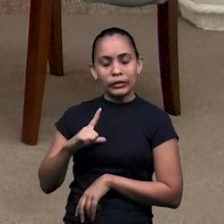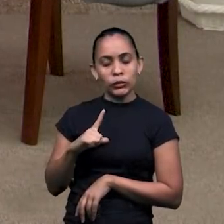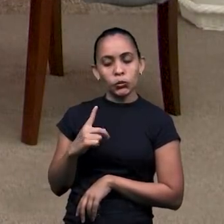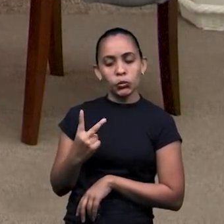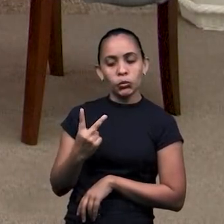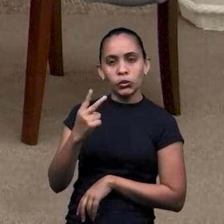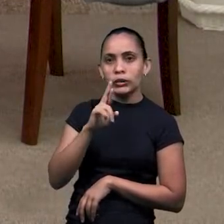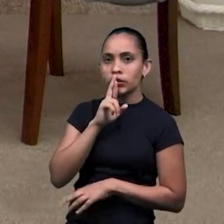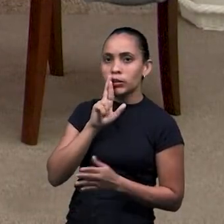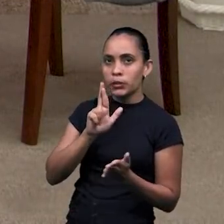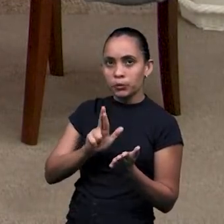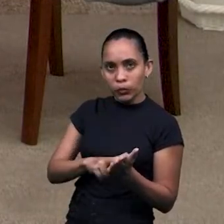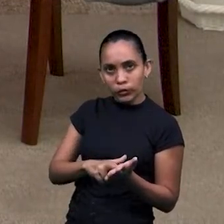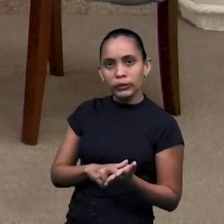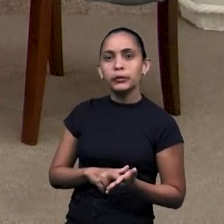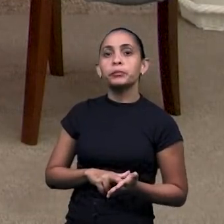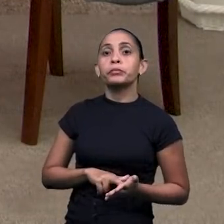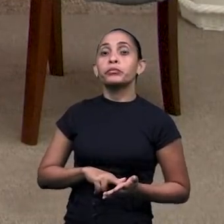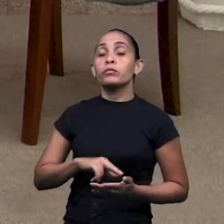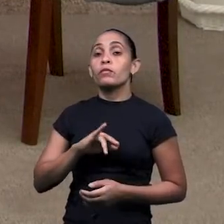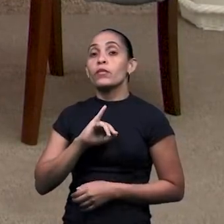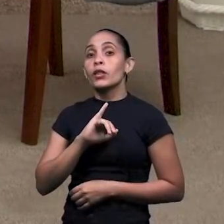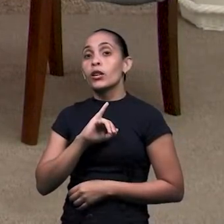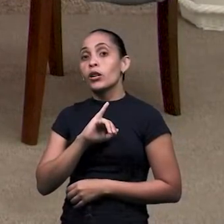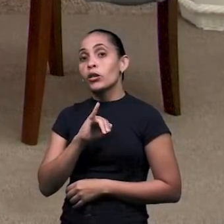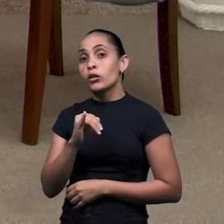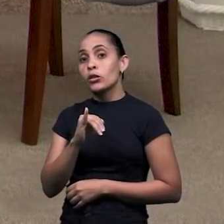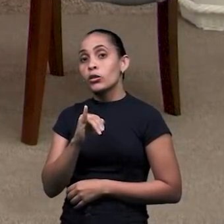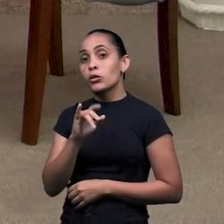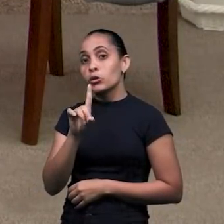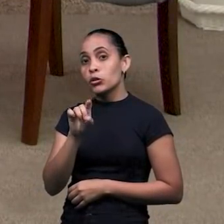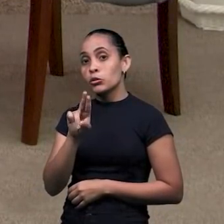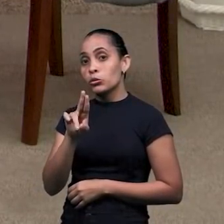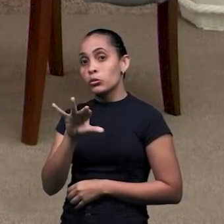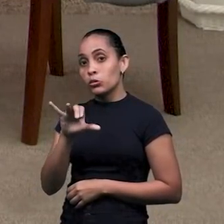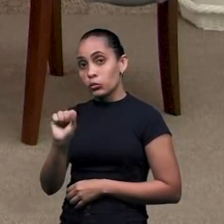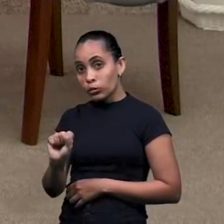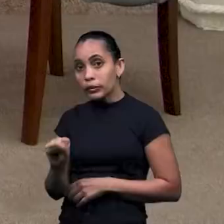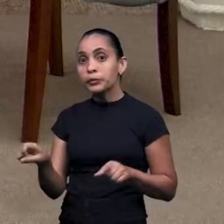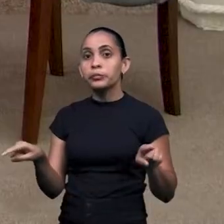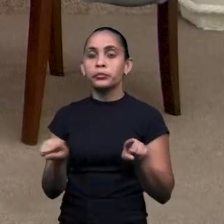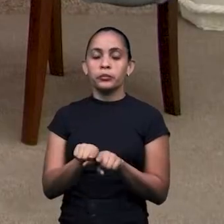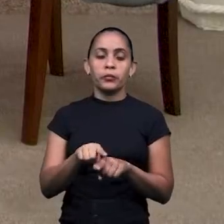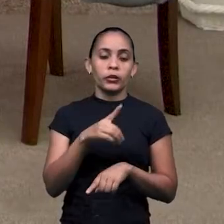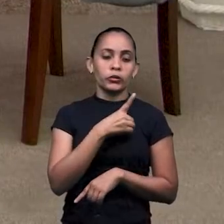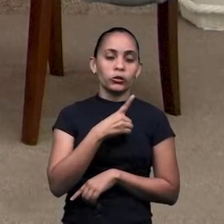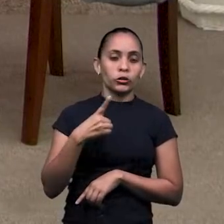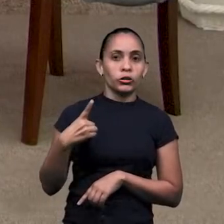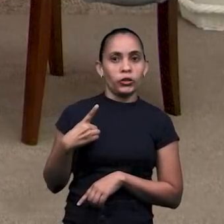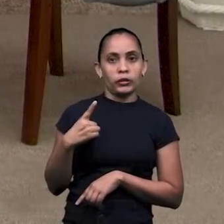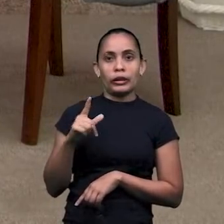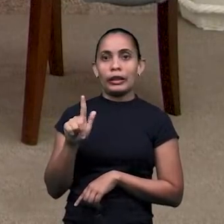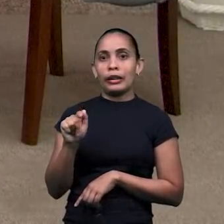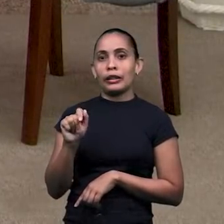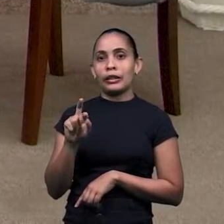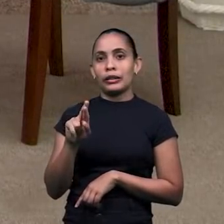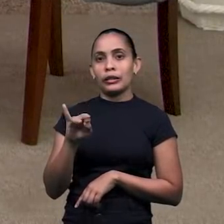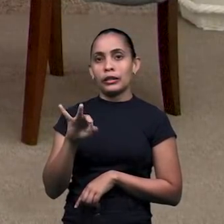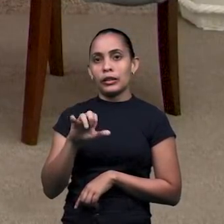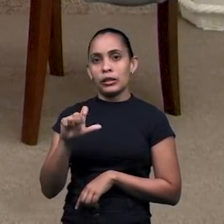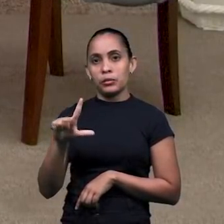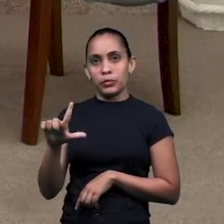respostas, da jovem Duda Silva, de Joinville, Santa Catarina, e o diácono Gabriel Santos, de São